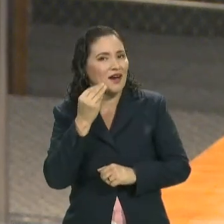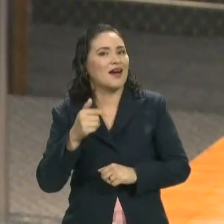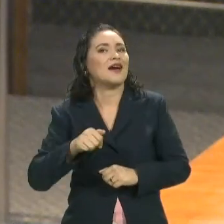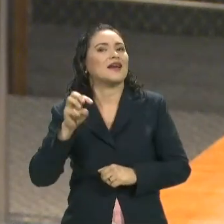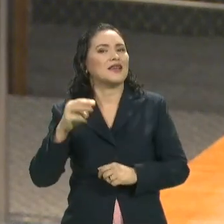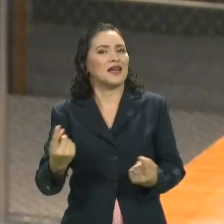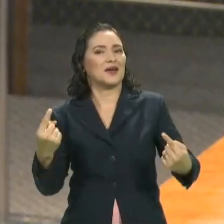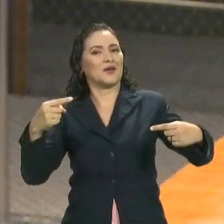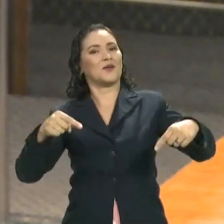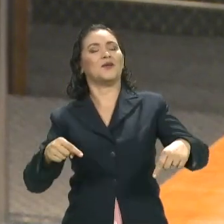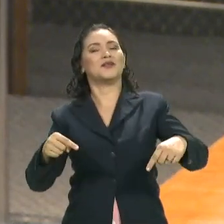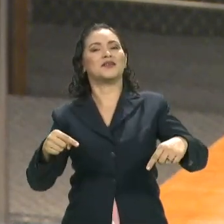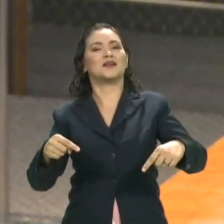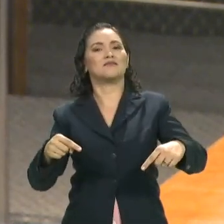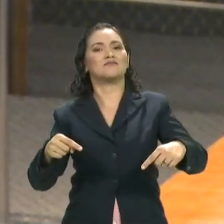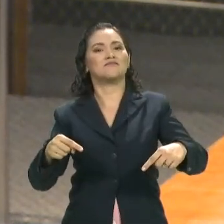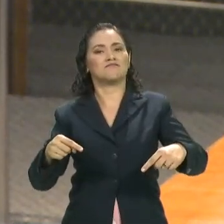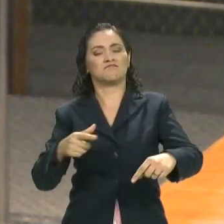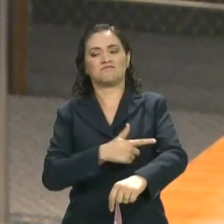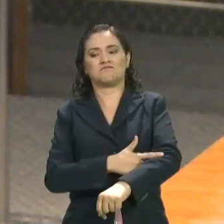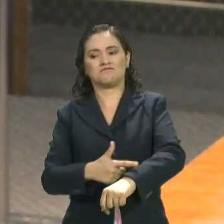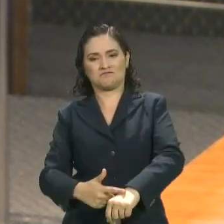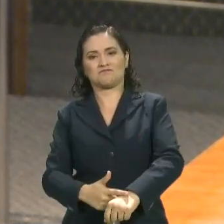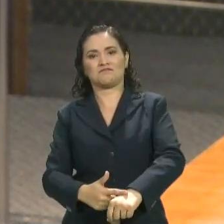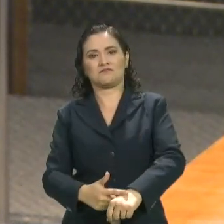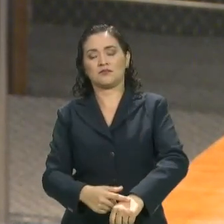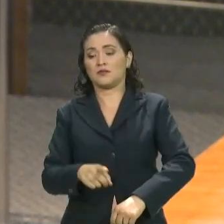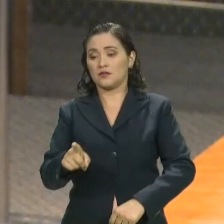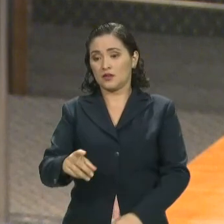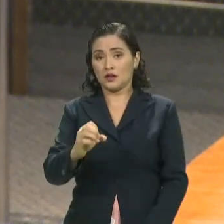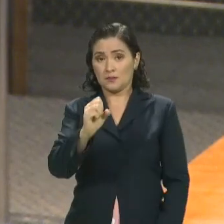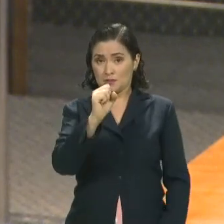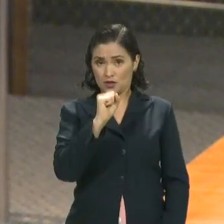Esse microfone aqui, ele é inerte.